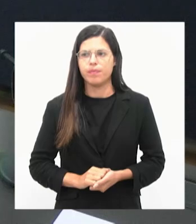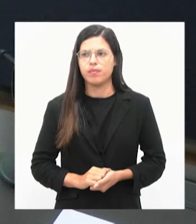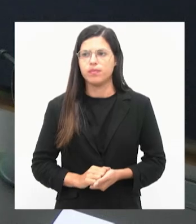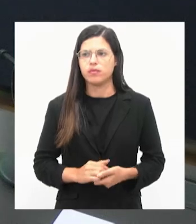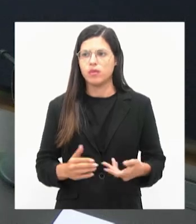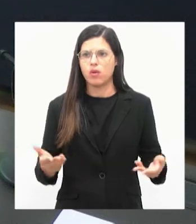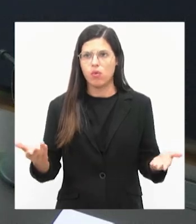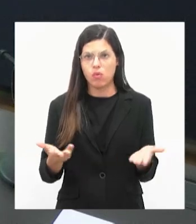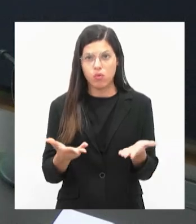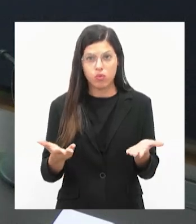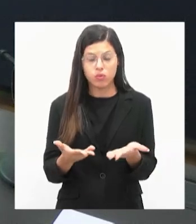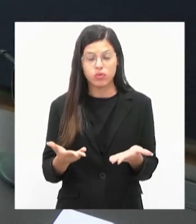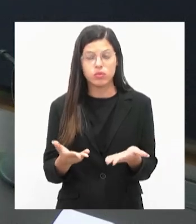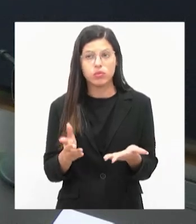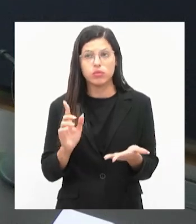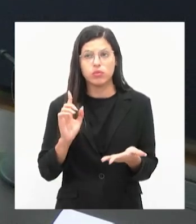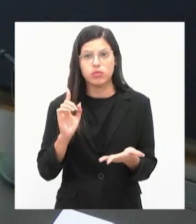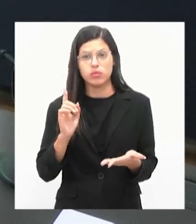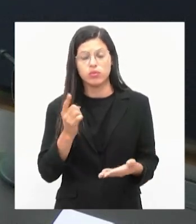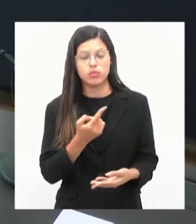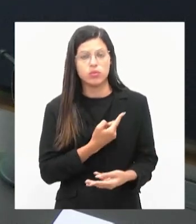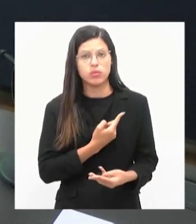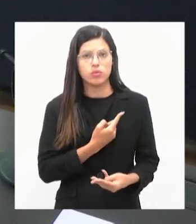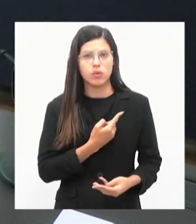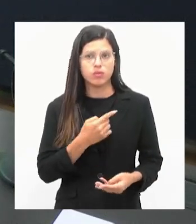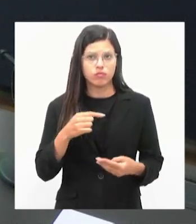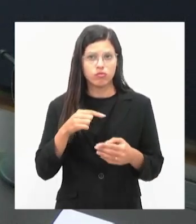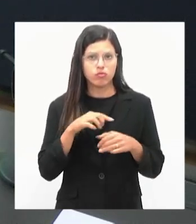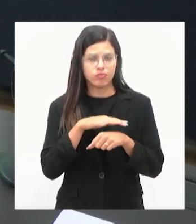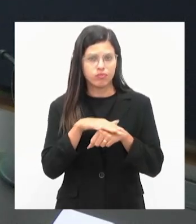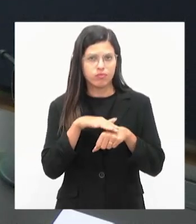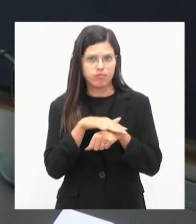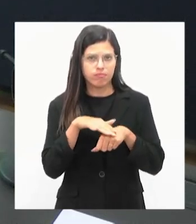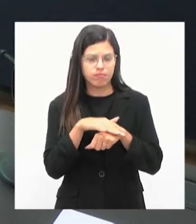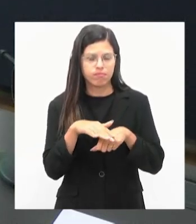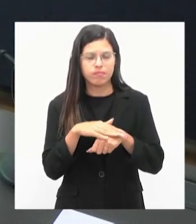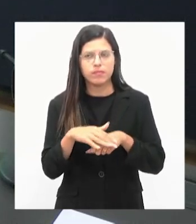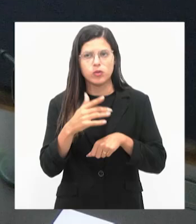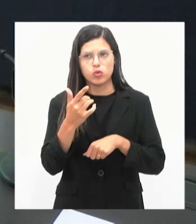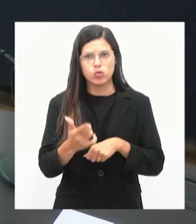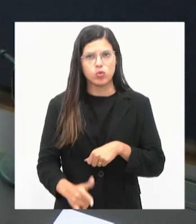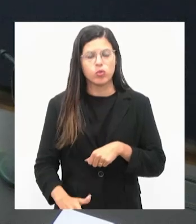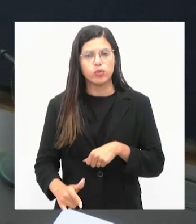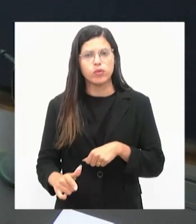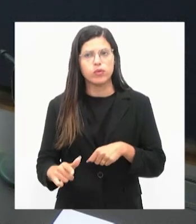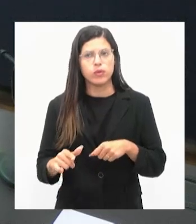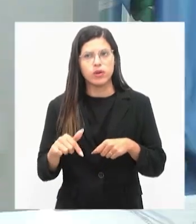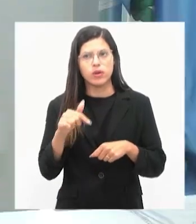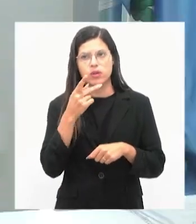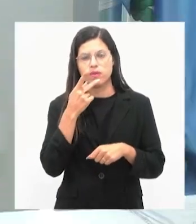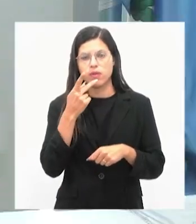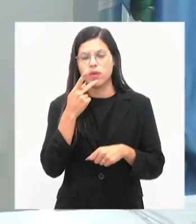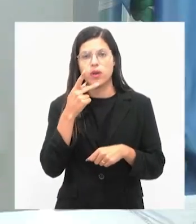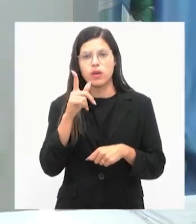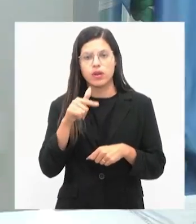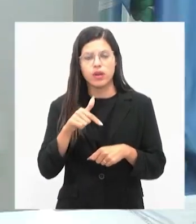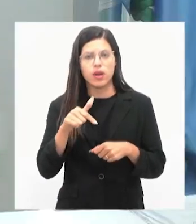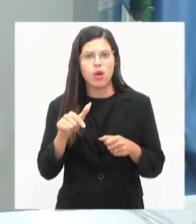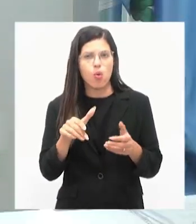nós estamos aqui para tratar, mais uma vez, sobre a questão do que a gente intitulou como máfia do